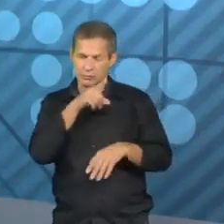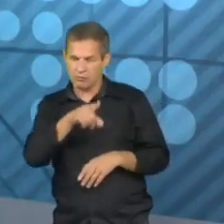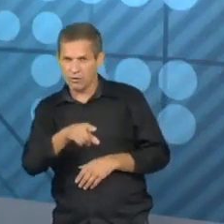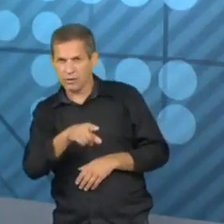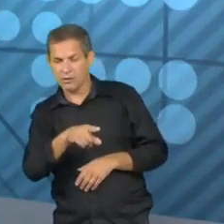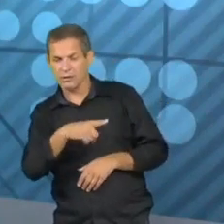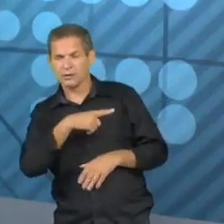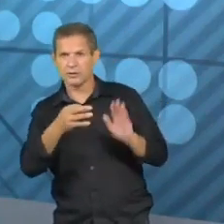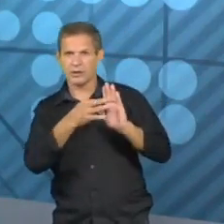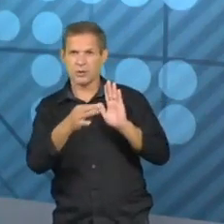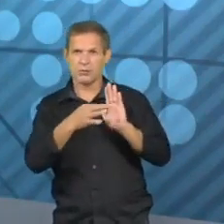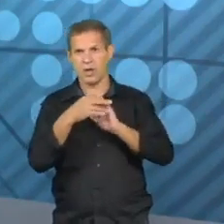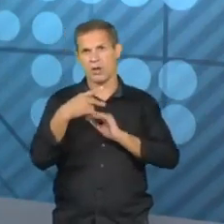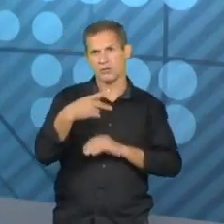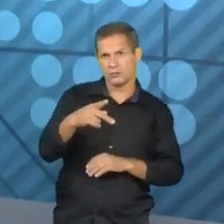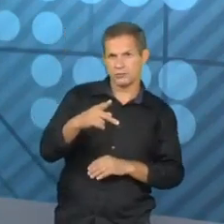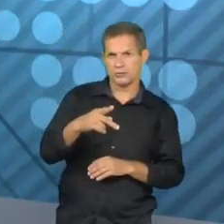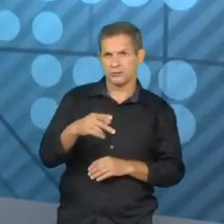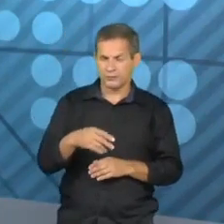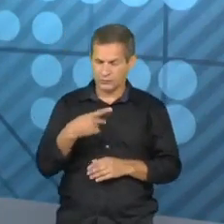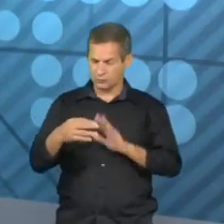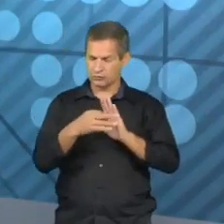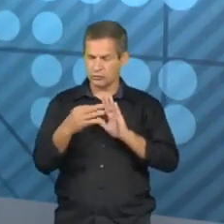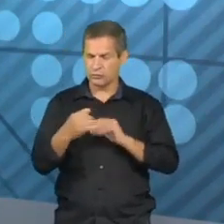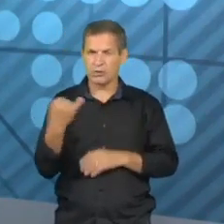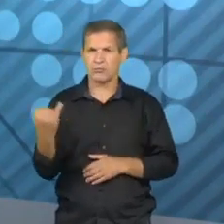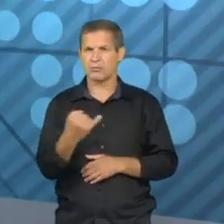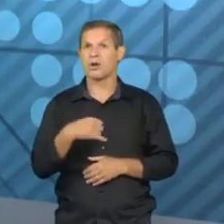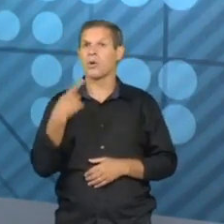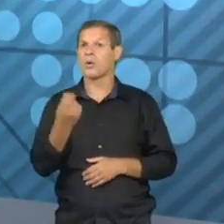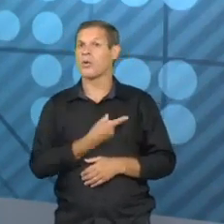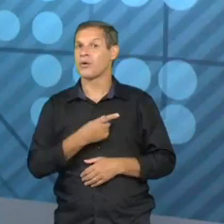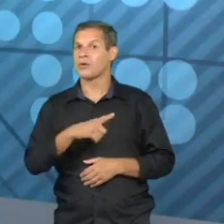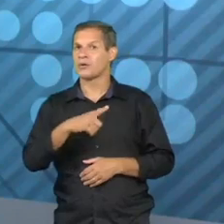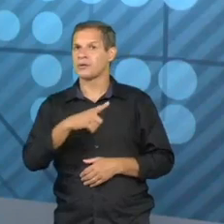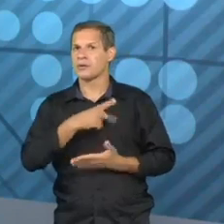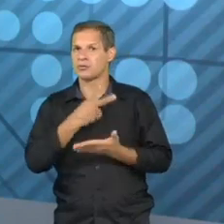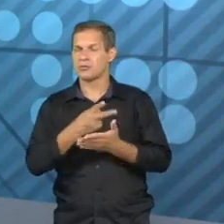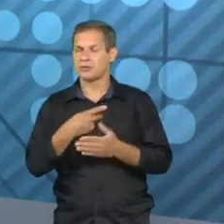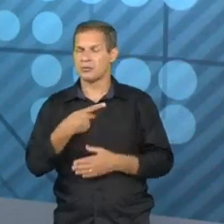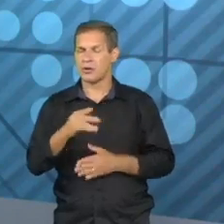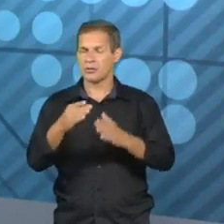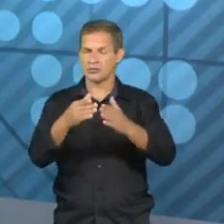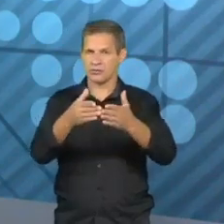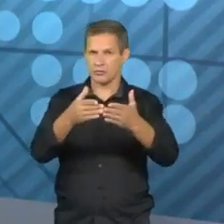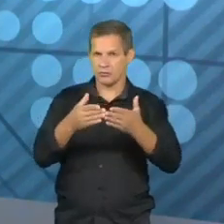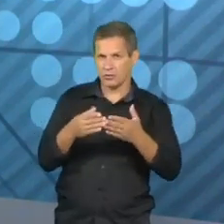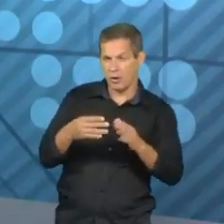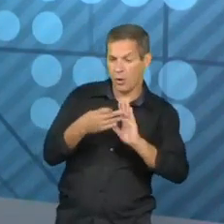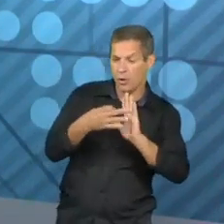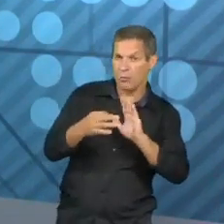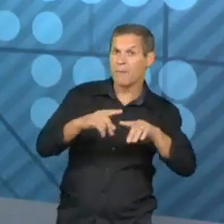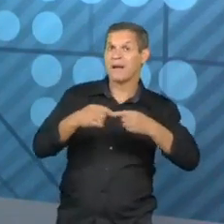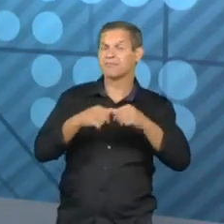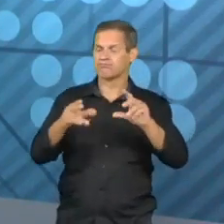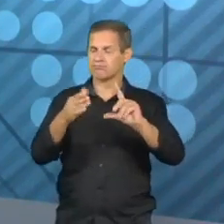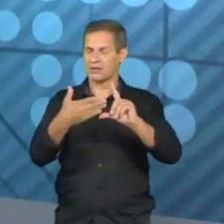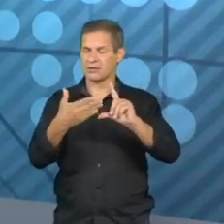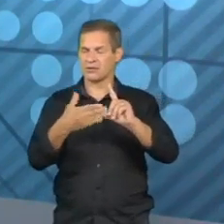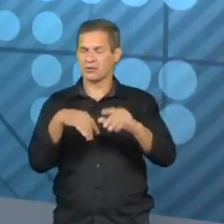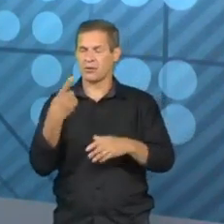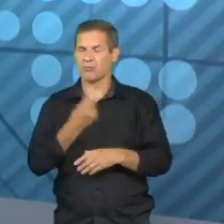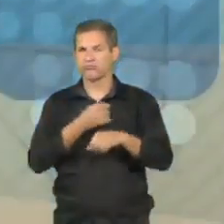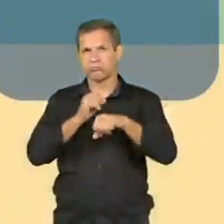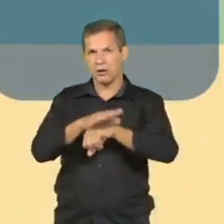lá e colocar a sua opinião. Então, a sua opinião é muito importante, a gente conta com ela. Bom, sobre essa teleaula, vamos